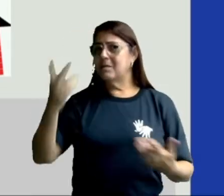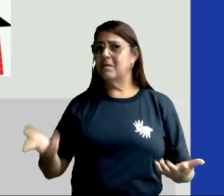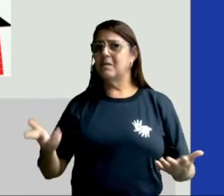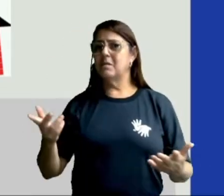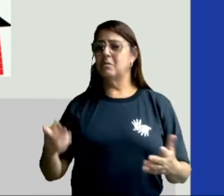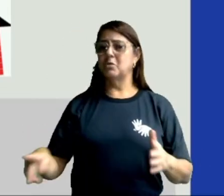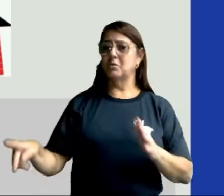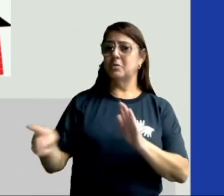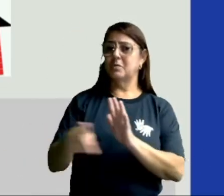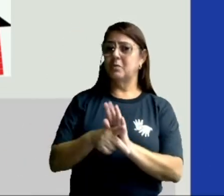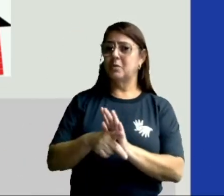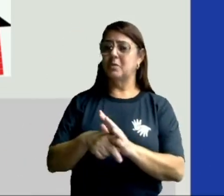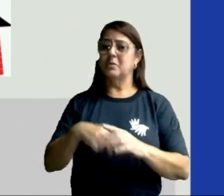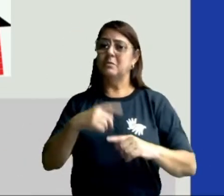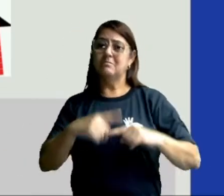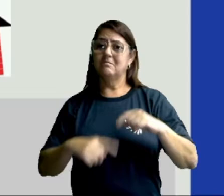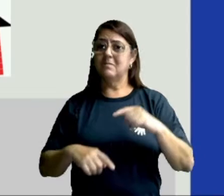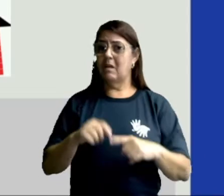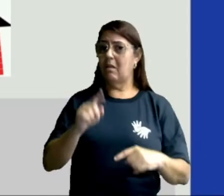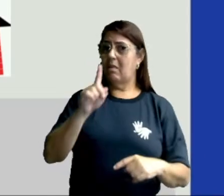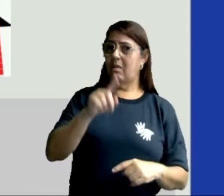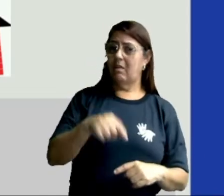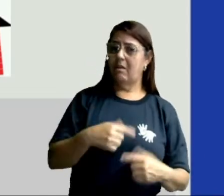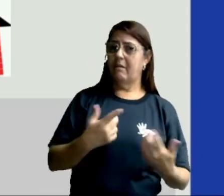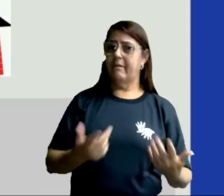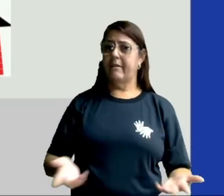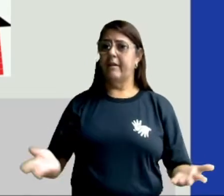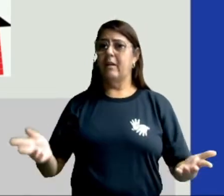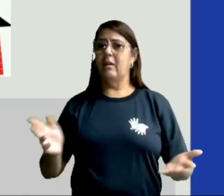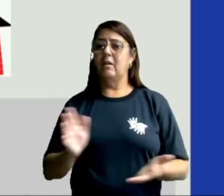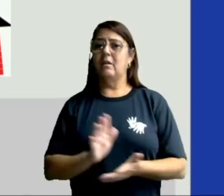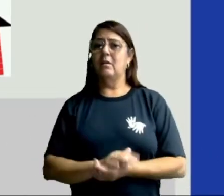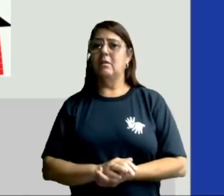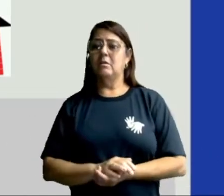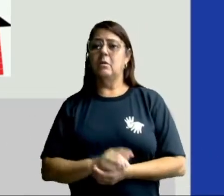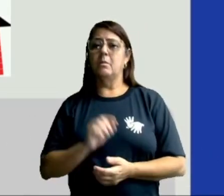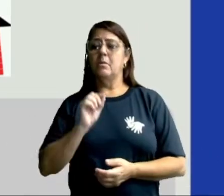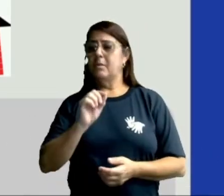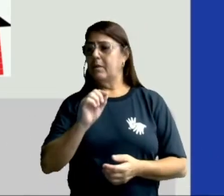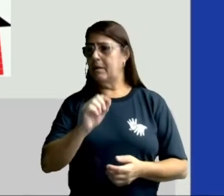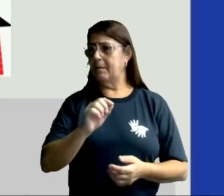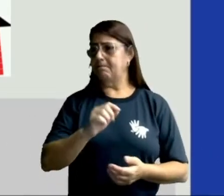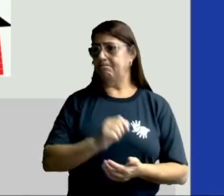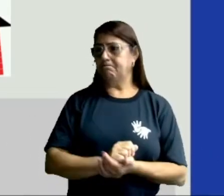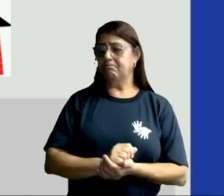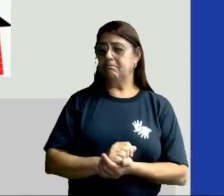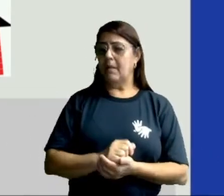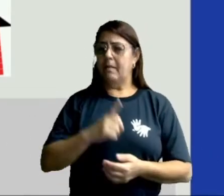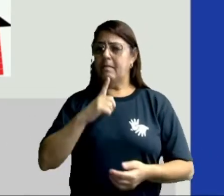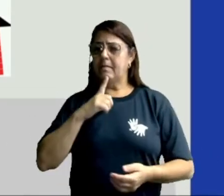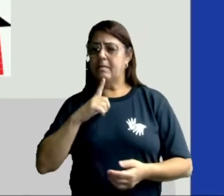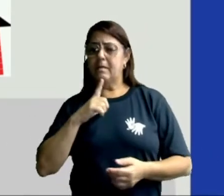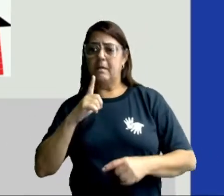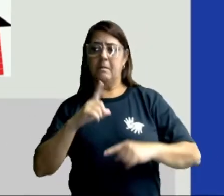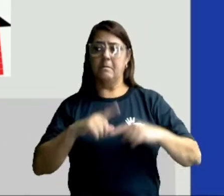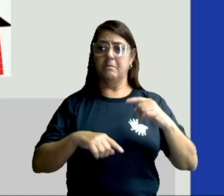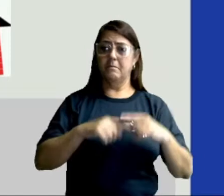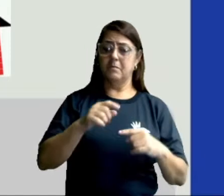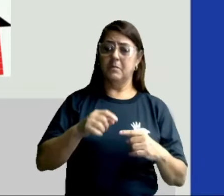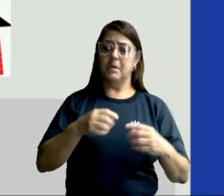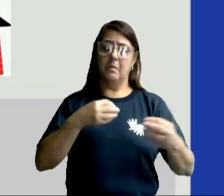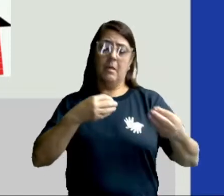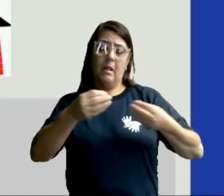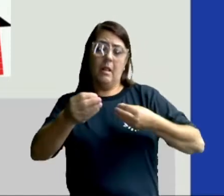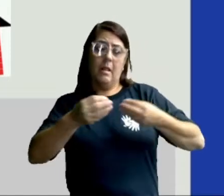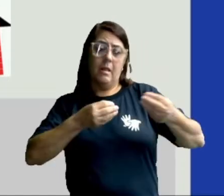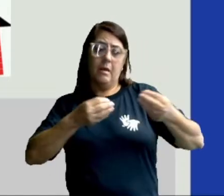dessas propriedades do material foi em relação à permeabilidade, A gente tem materiais que são